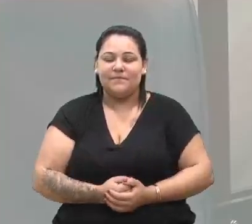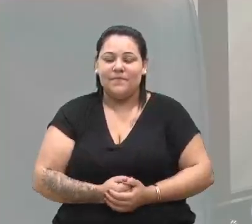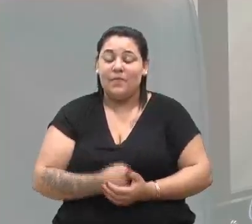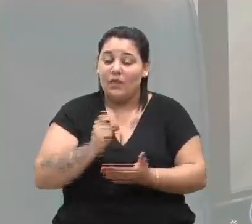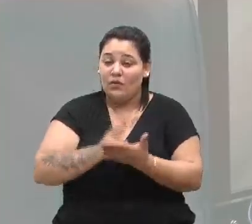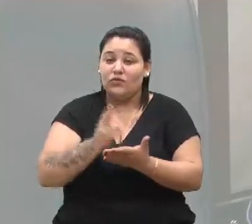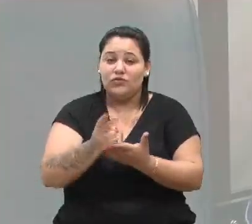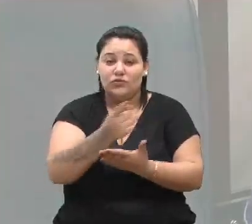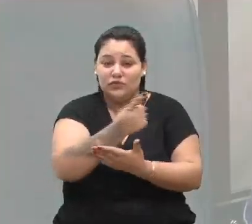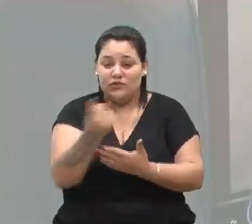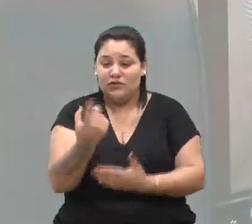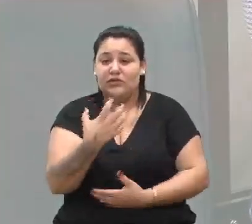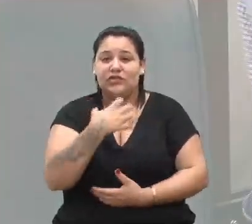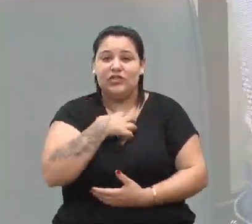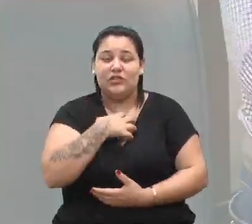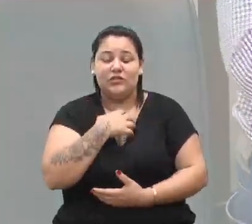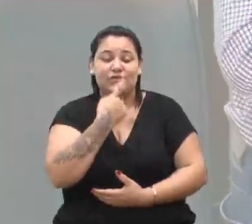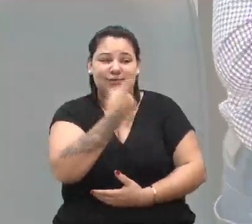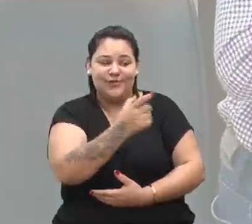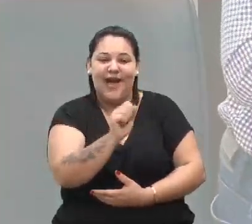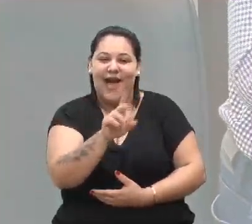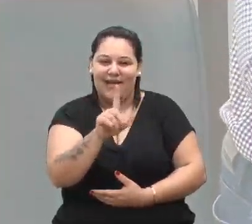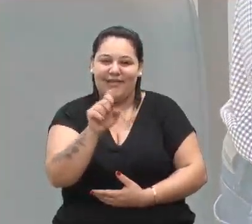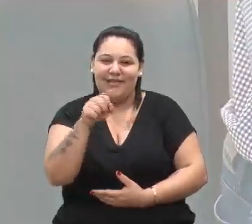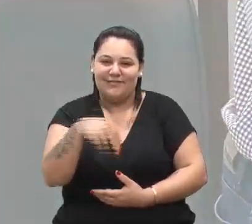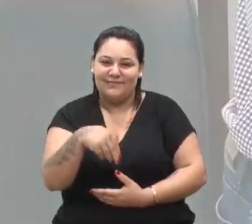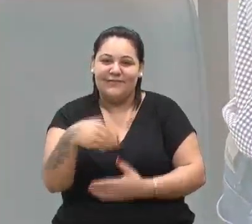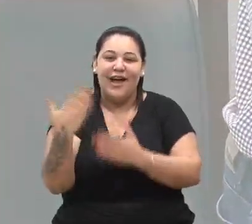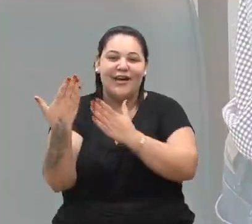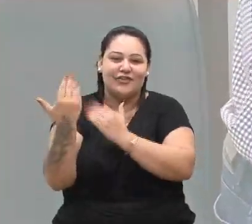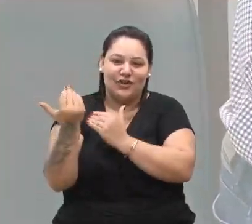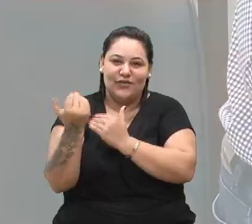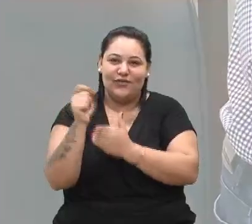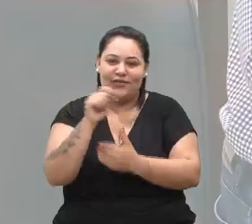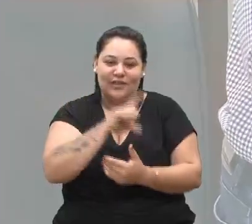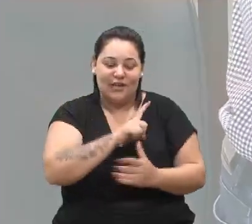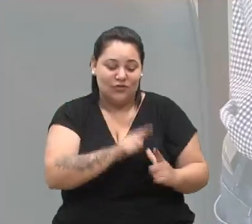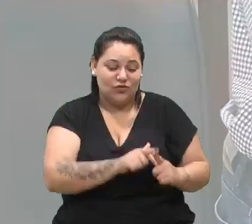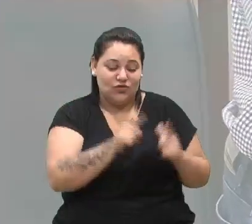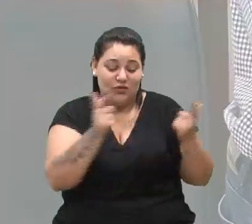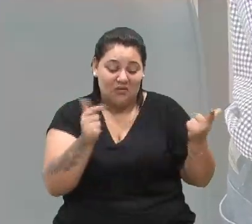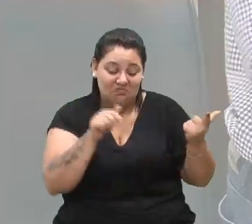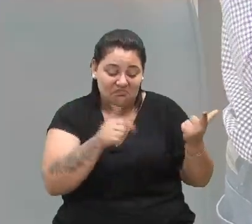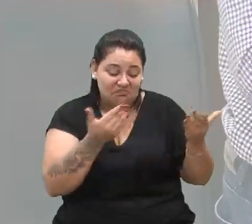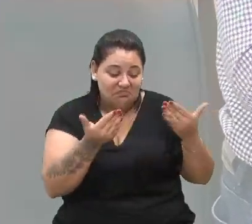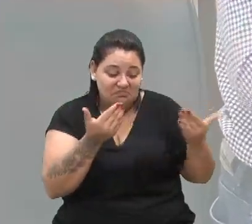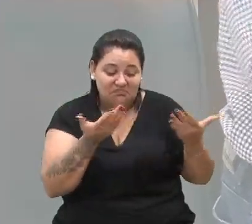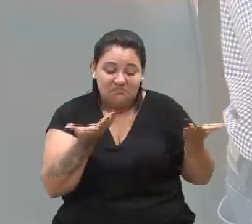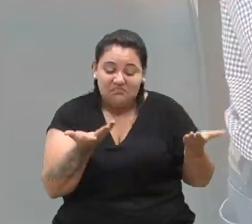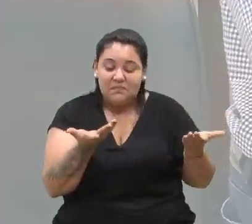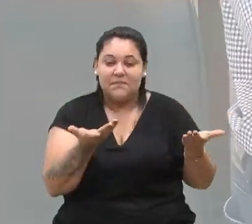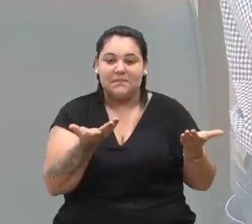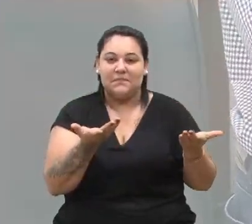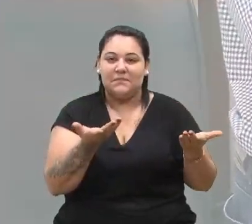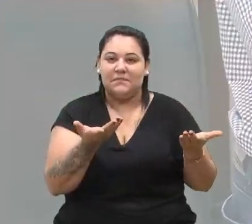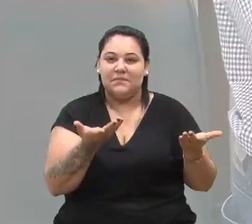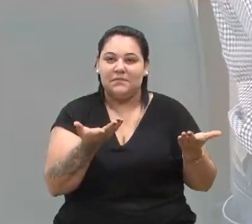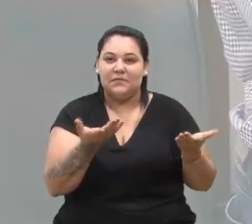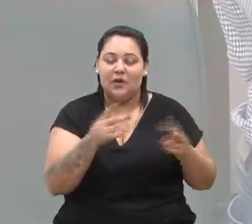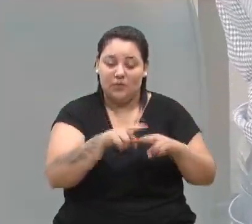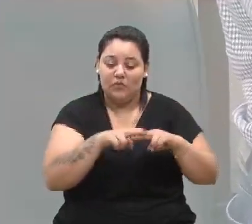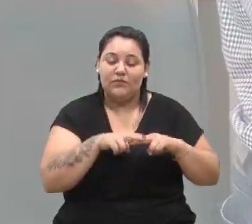Continue assim, o senhor é um jovem, o que está aqui no jornal que talvez eu não dei continuidade, é justamente por